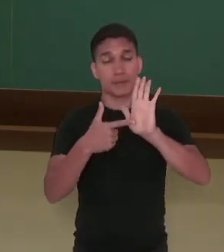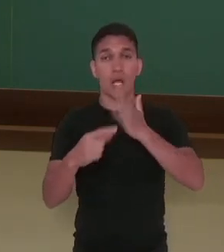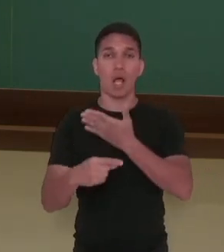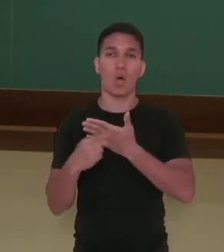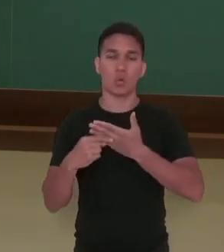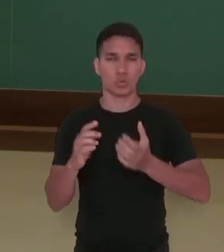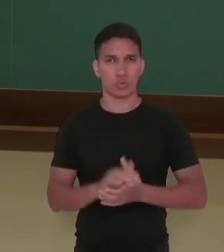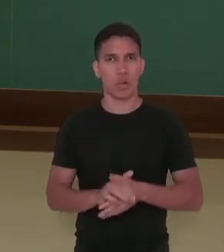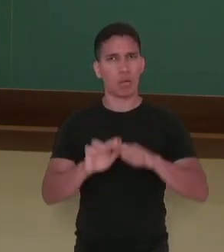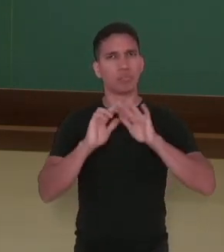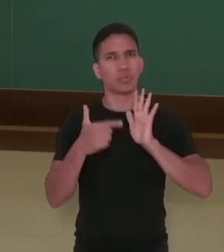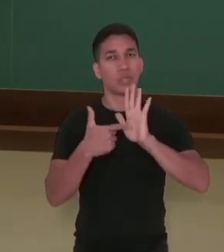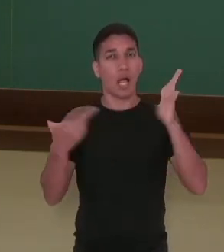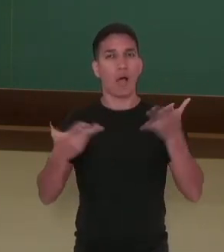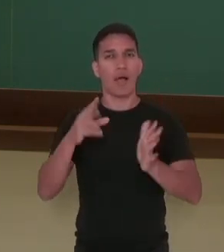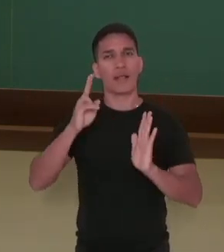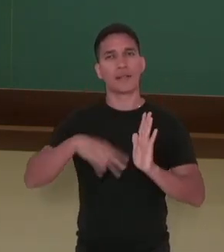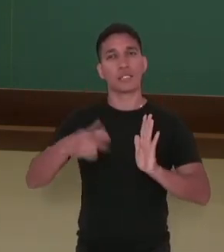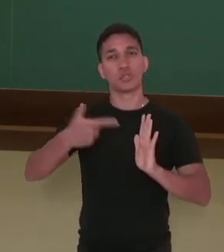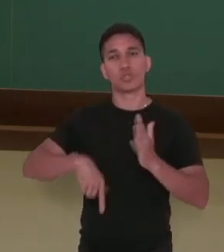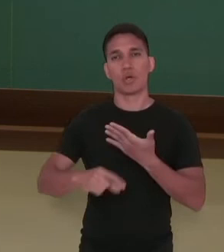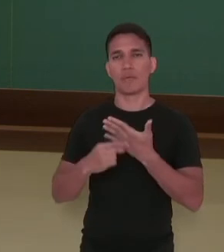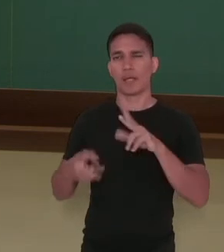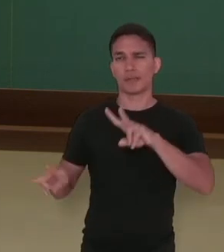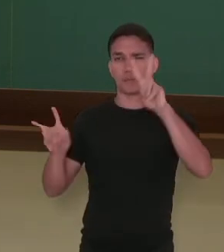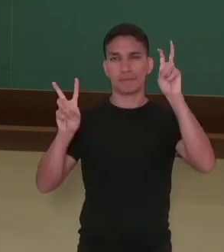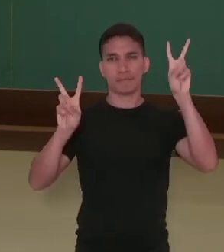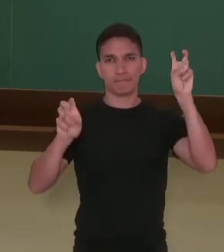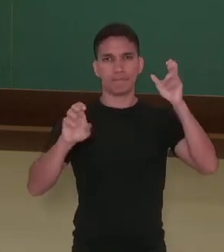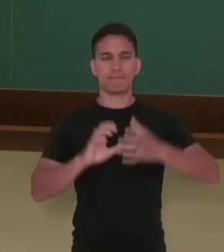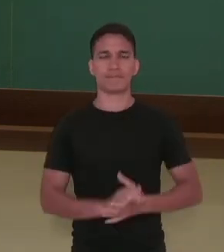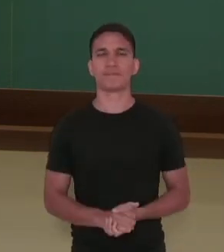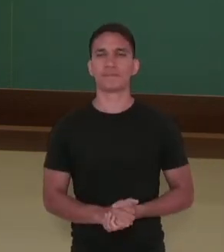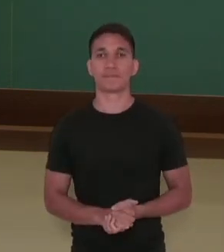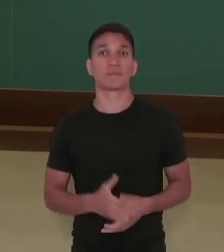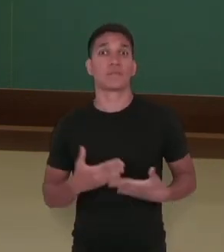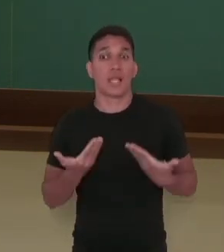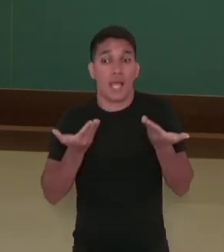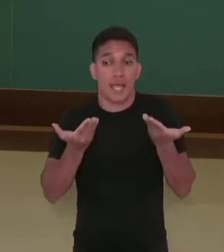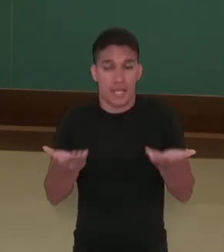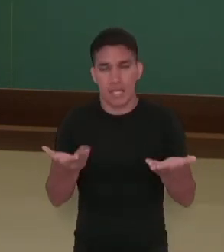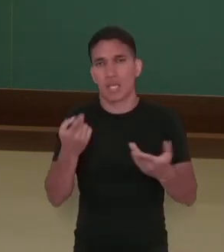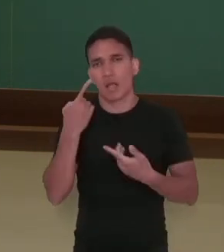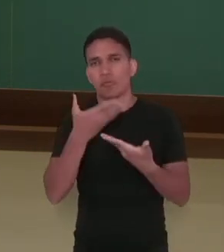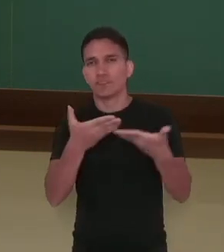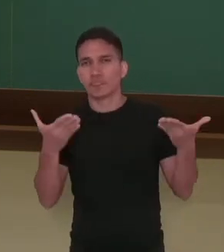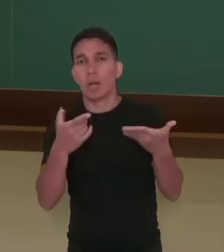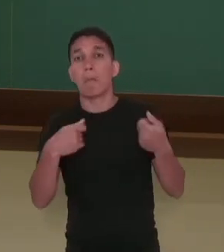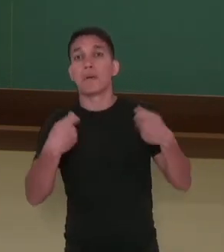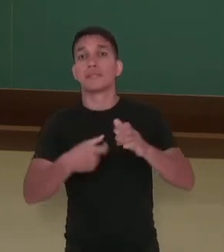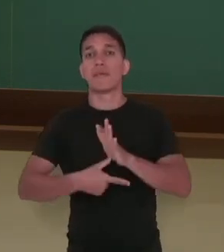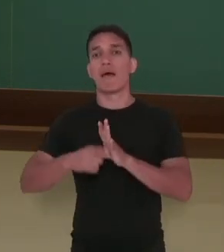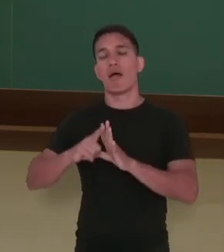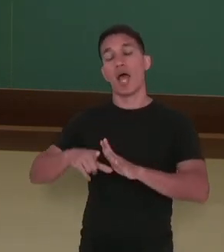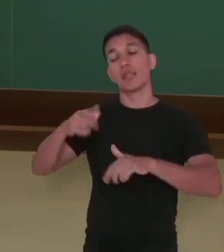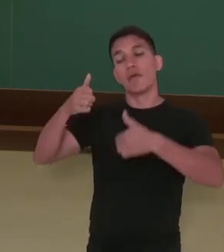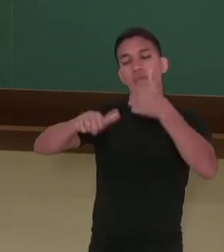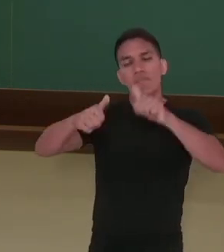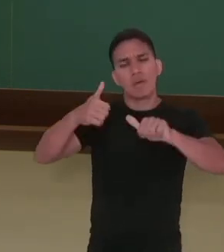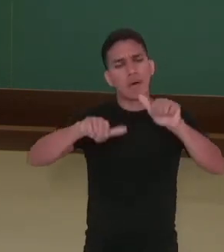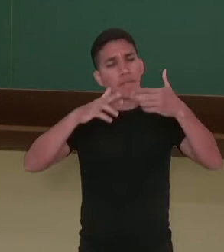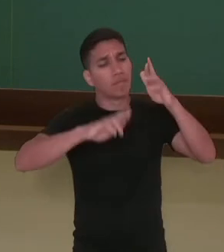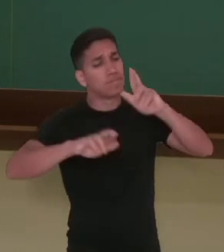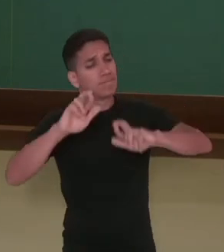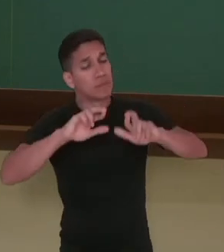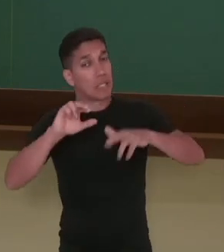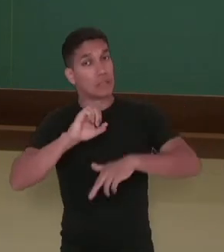para isso, nós vamos reler esse trechinho aqui entre aspas. Diante disso, é preciso verificar se a informação